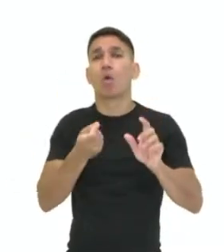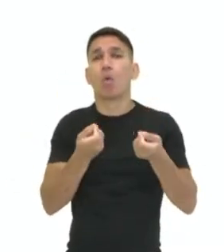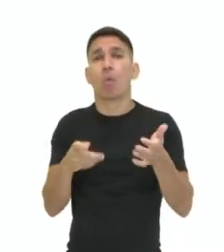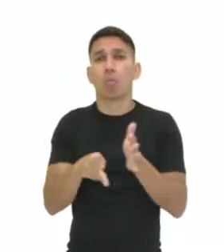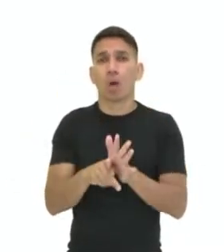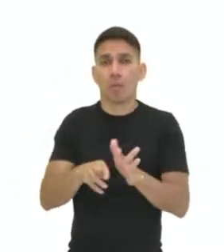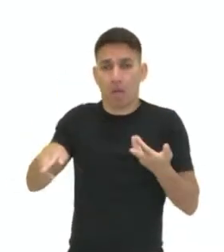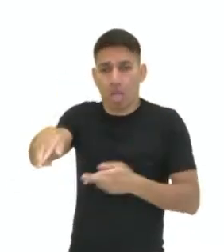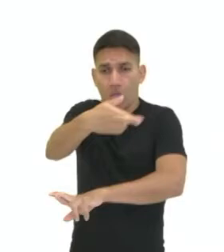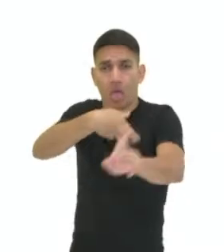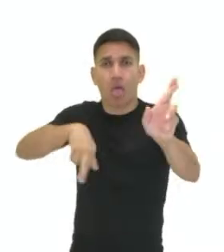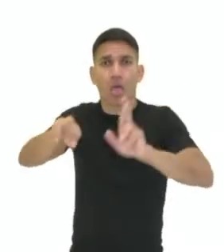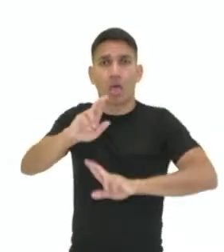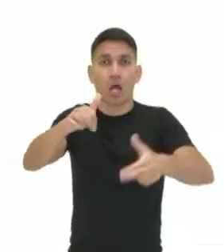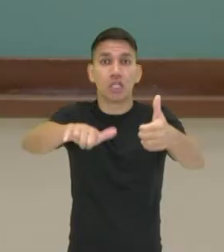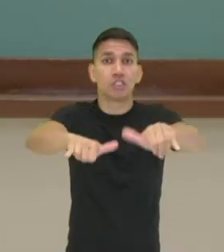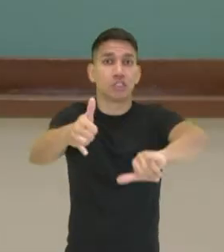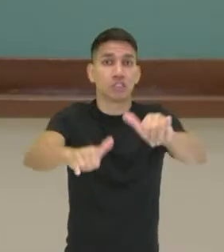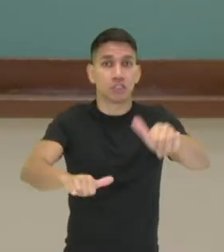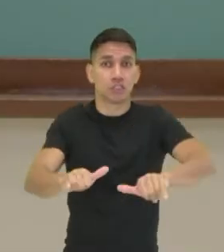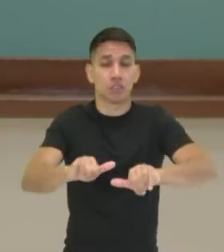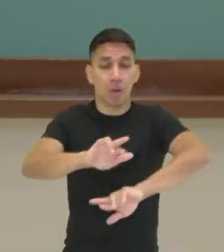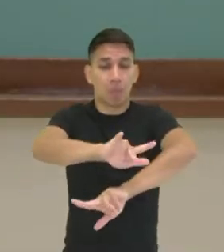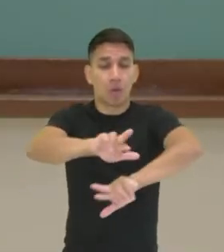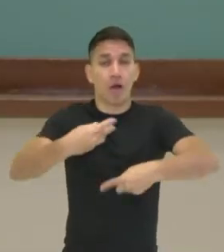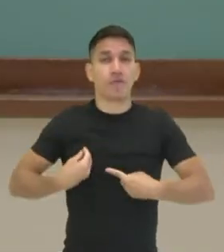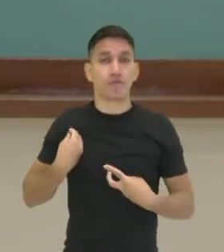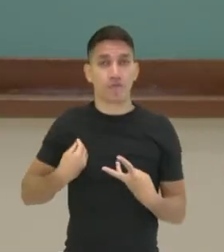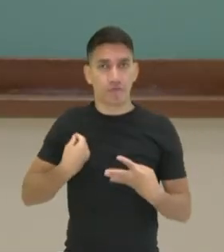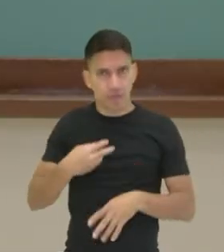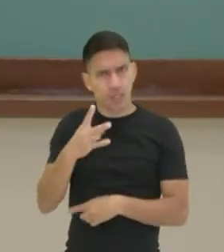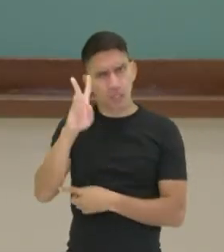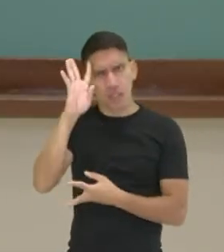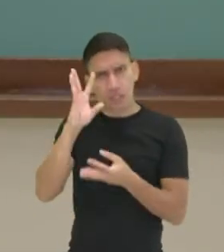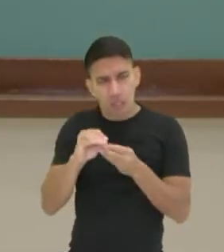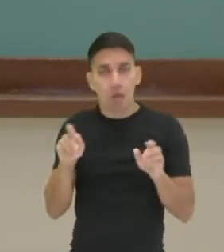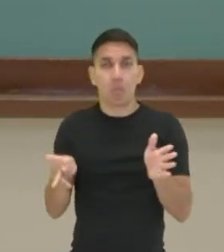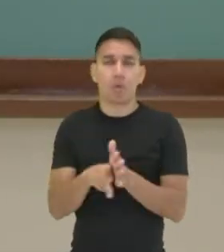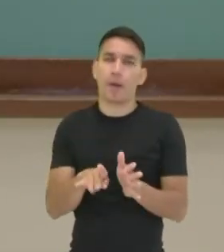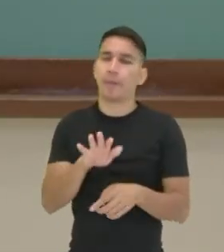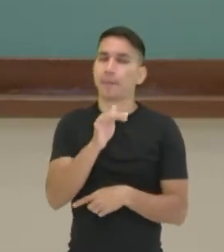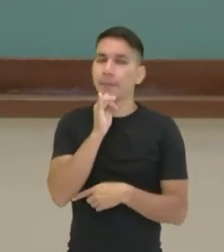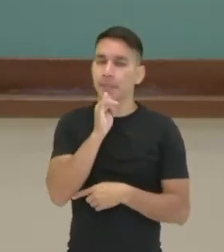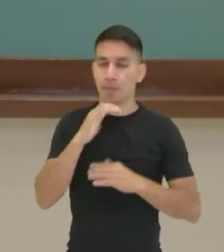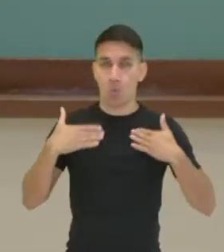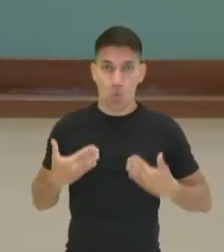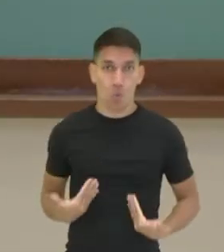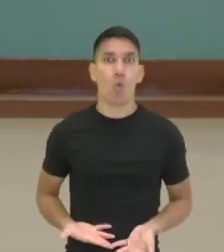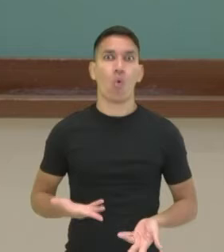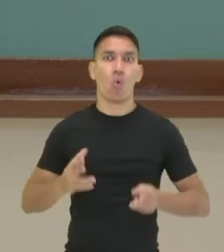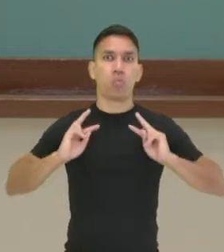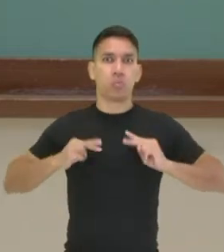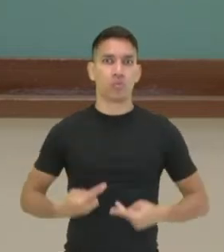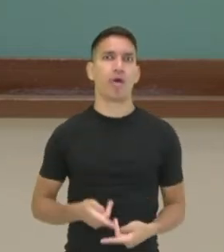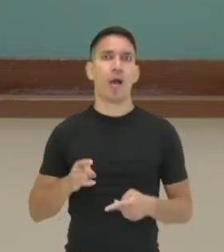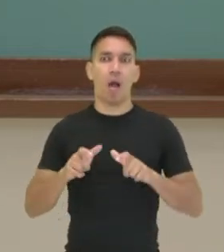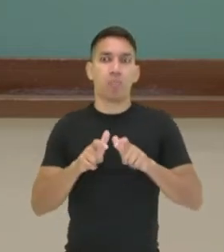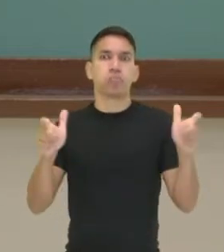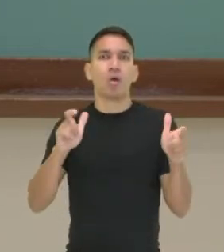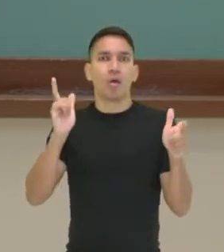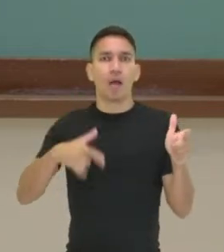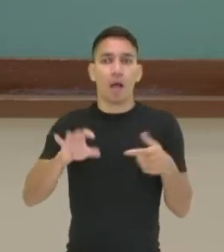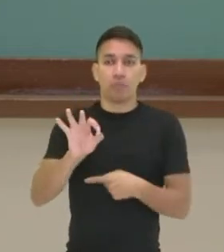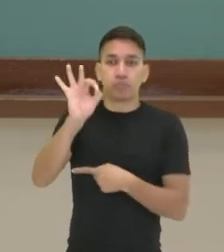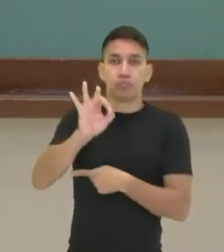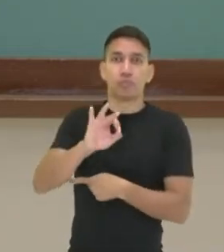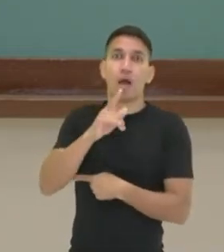Então ela é essencial, lembra que grande parte do corpo, pelo menos do corpo humano, vamos pensar assim, é água. Grande parte, né, dos seres